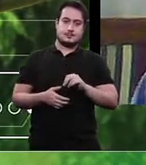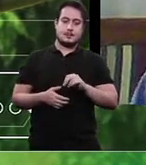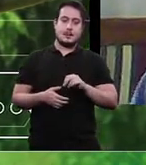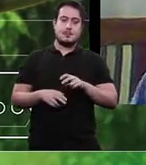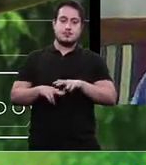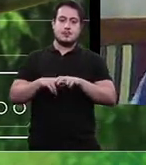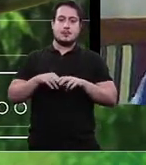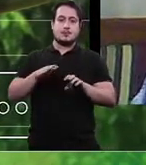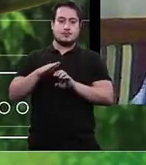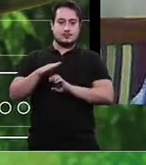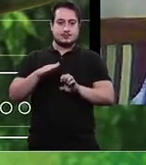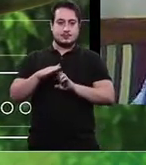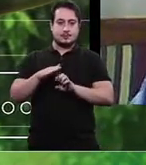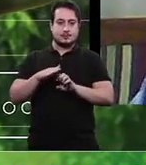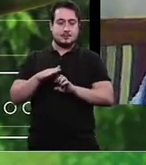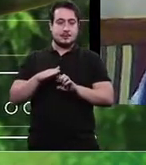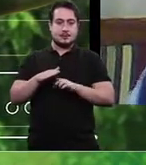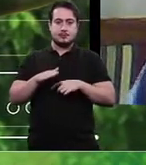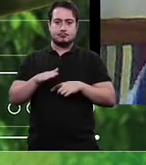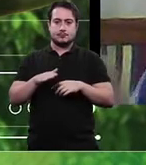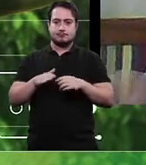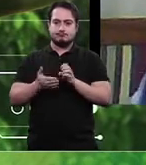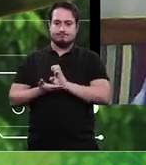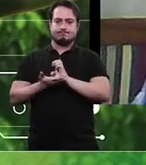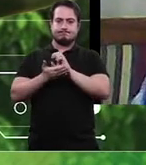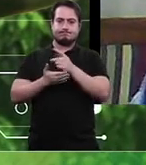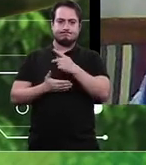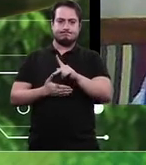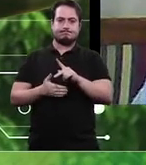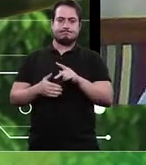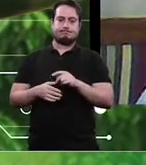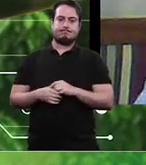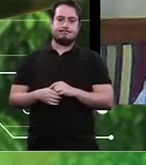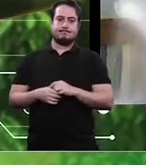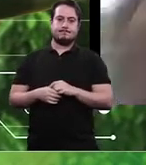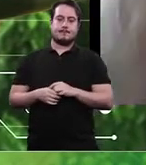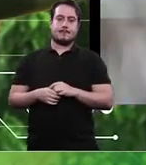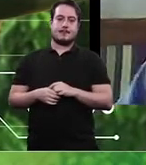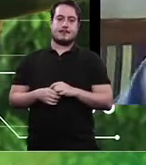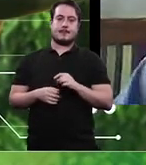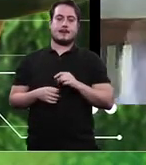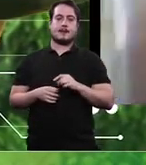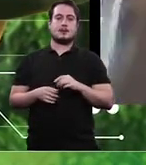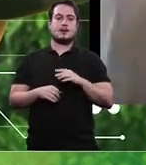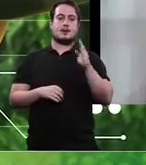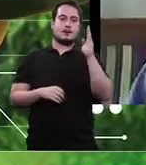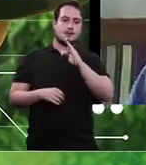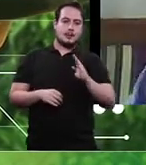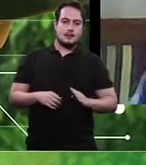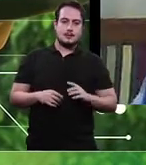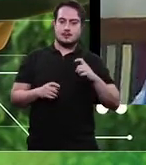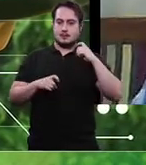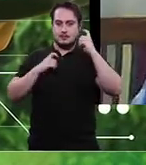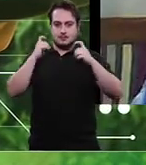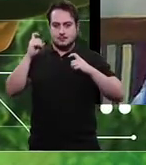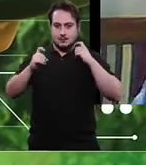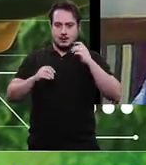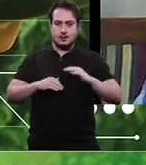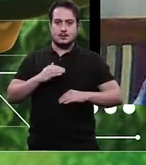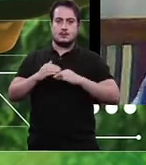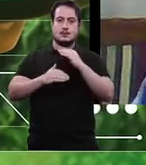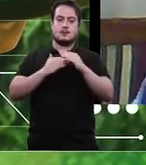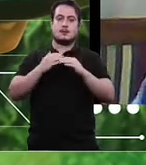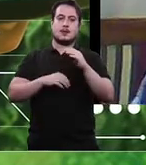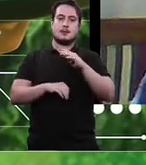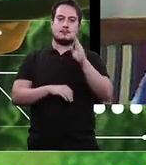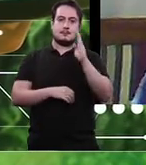empresários empreendedores como ele, né, que são, e aí você vê que é um brasileiro preocupado com o desenvolvimento do